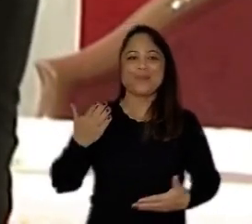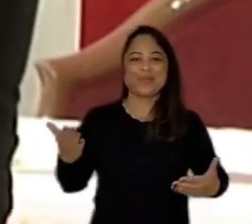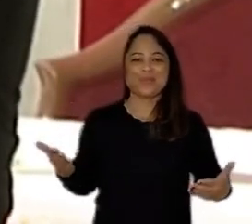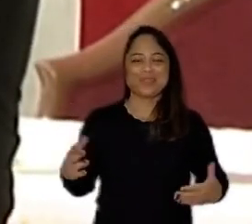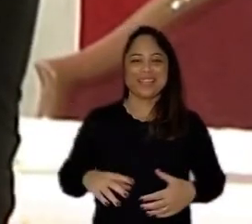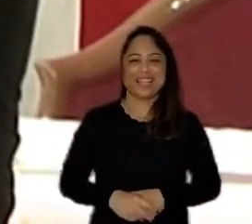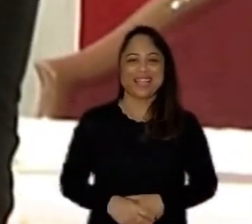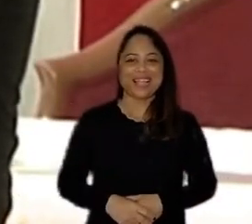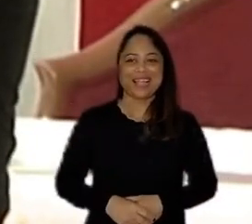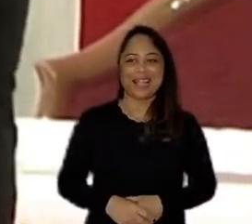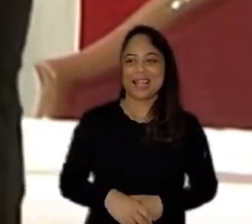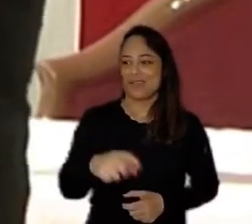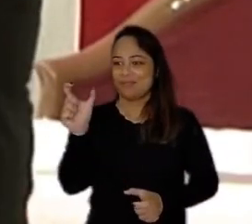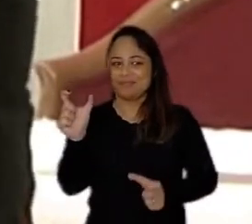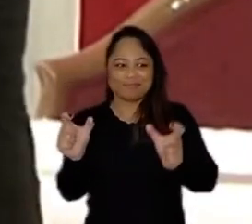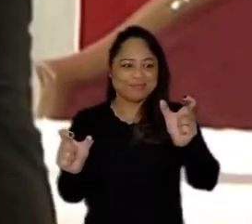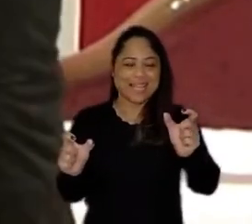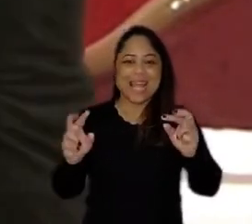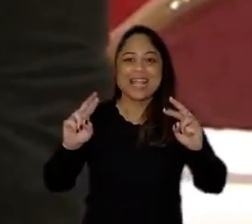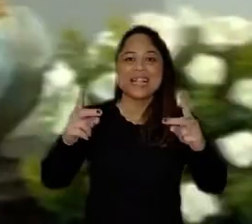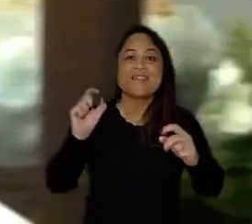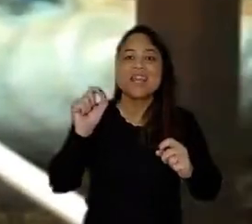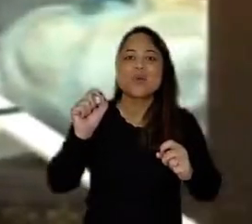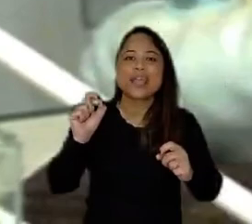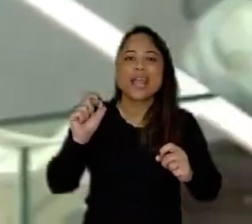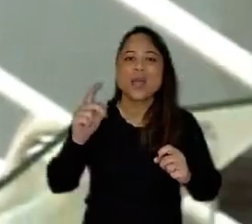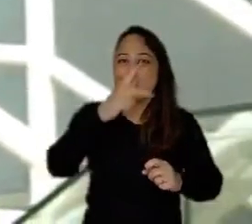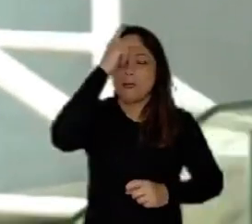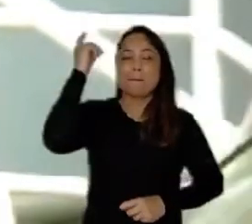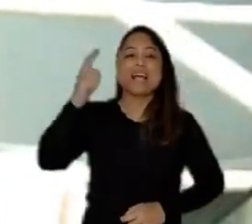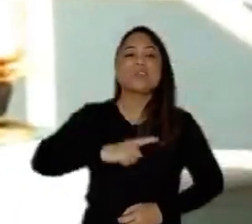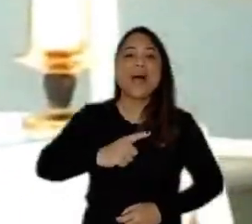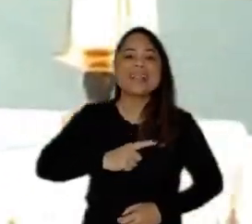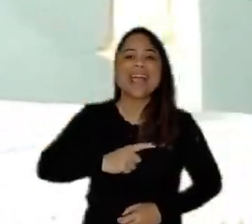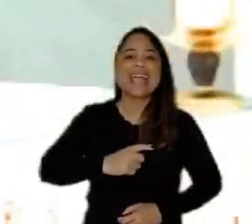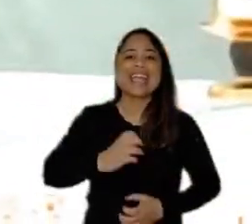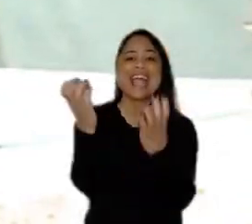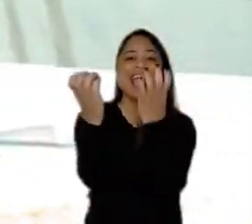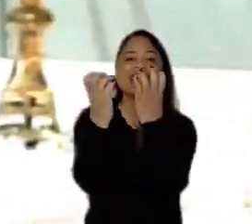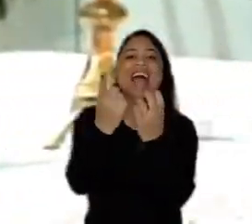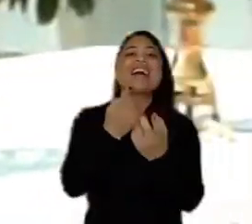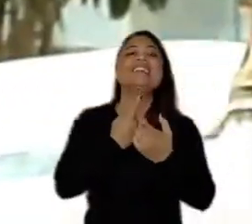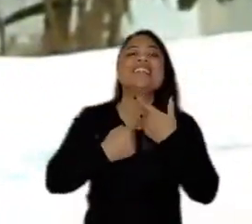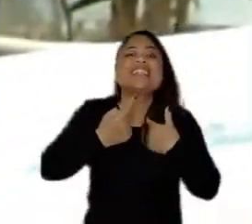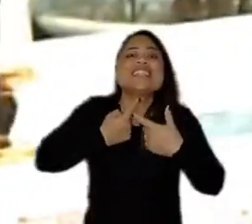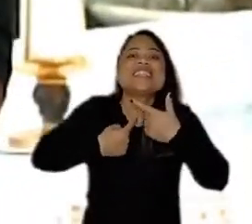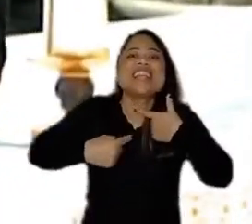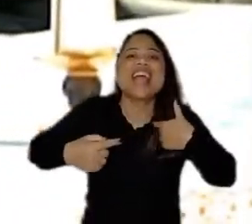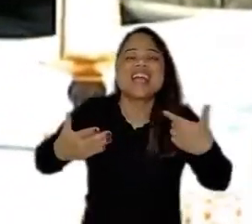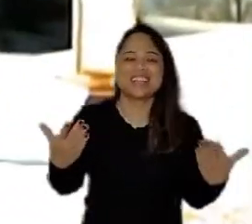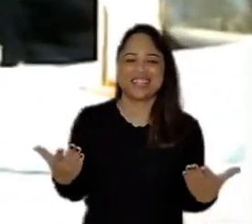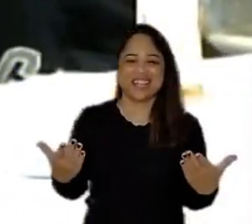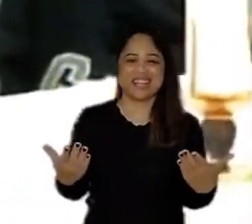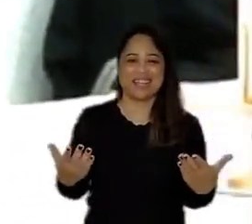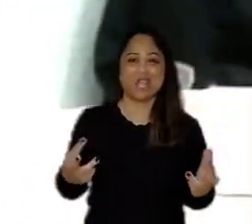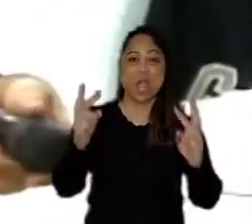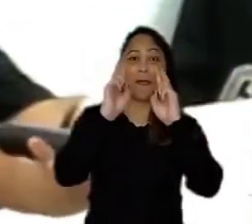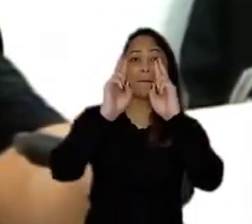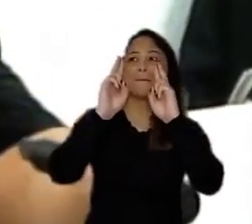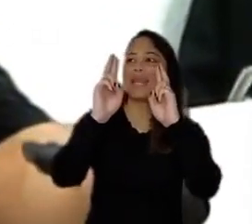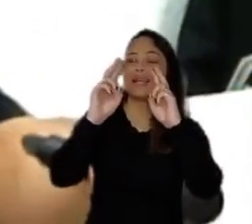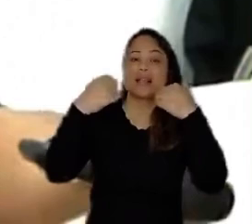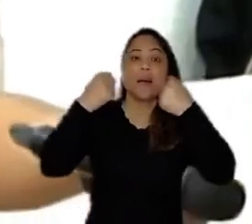Qual é a diferença? Expectativa. Bate no seu peito e diz: a primeira filha da esperança é a expectativa.